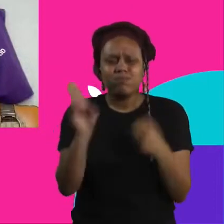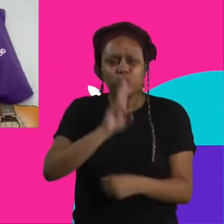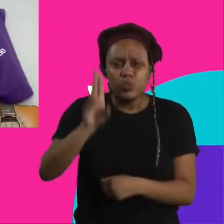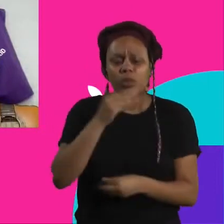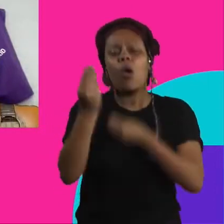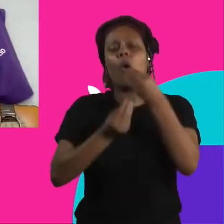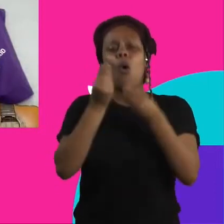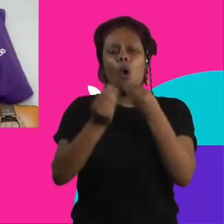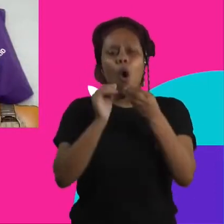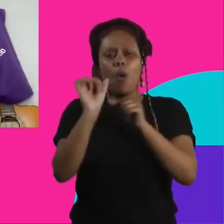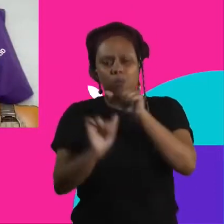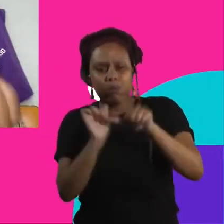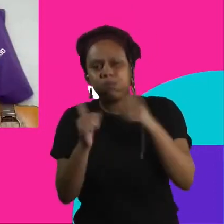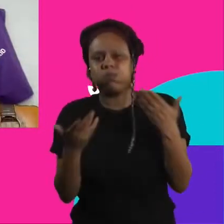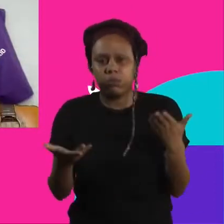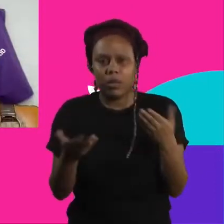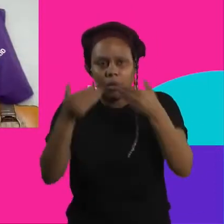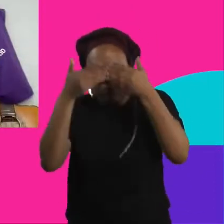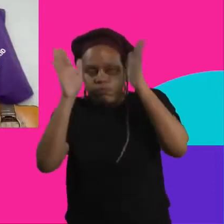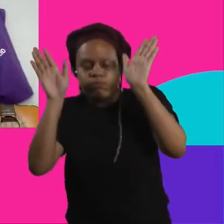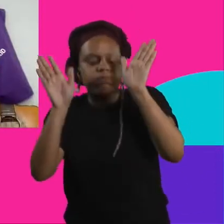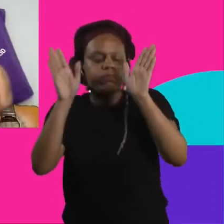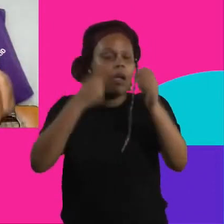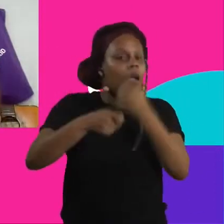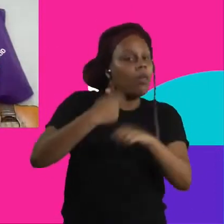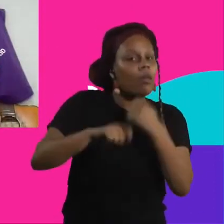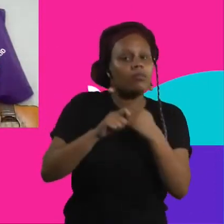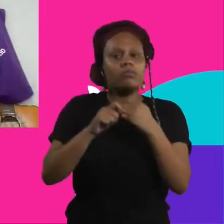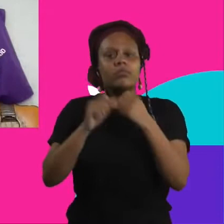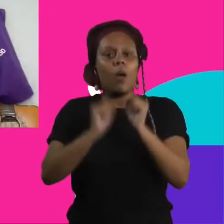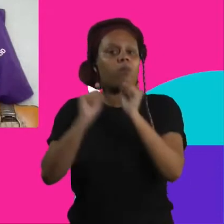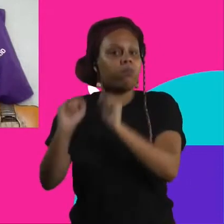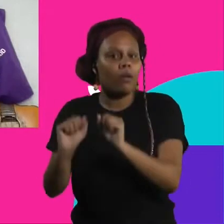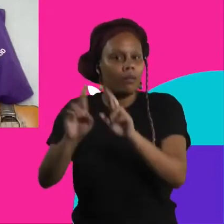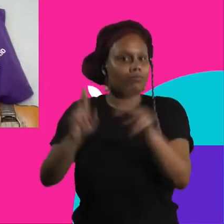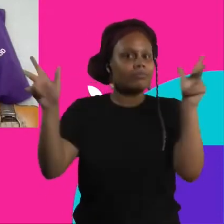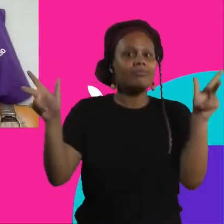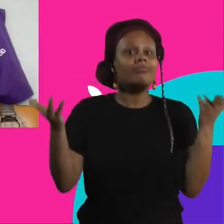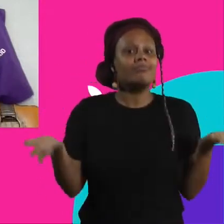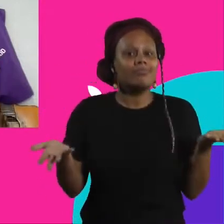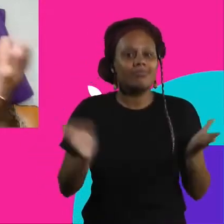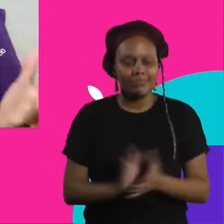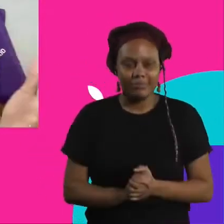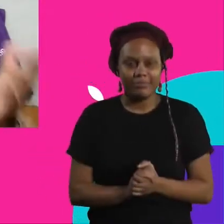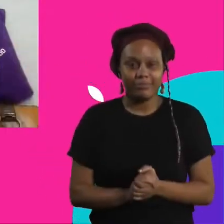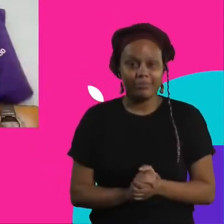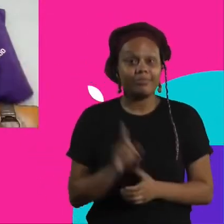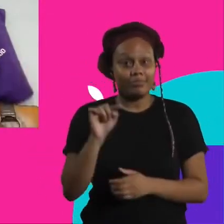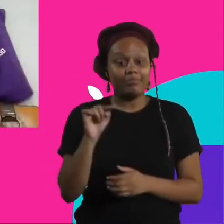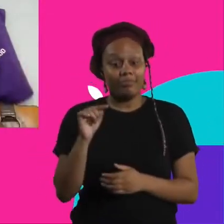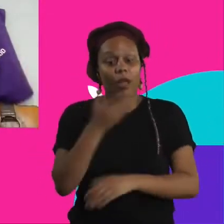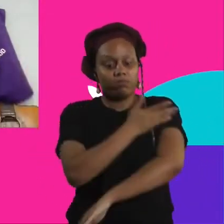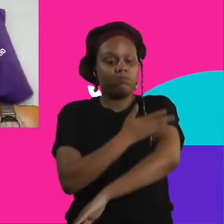podem nos abrir uma visão para uma nova economia, um novo poder, né? Como é uma pauta muito frequente dentro